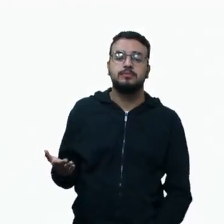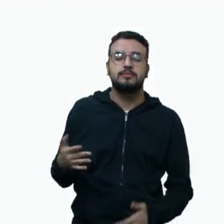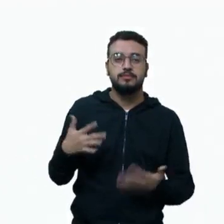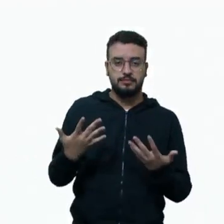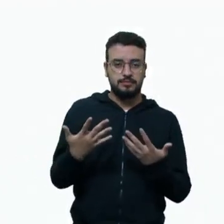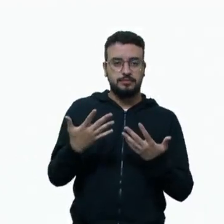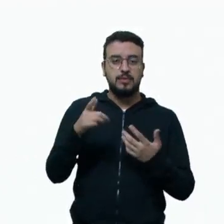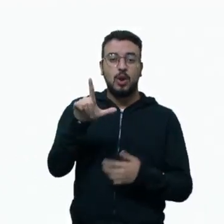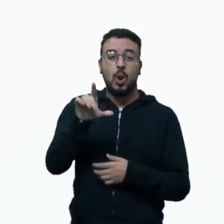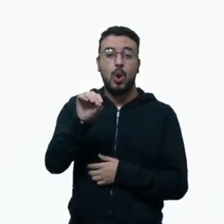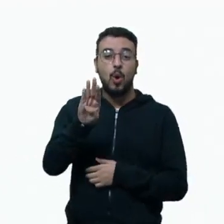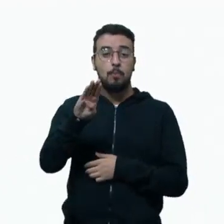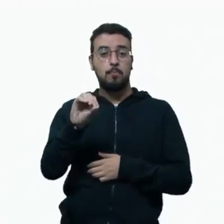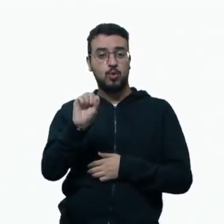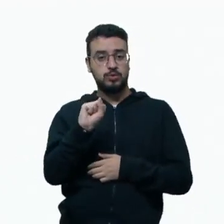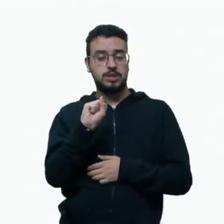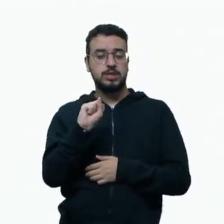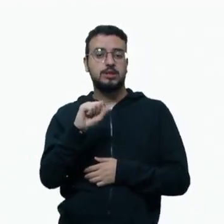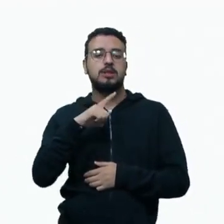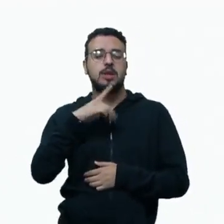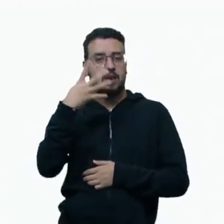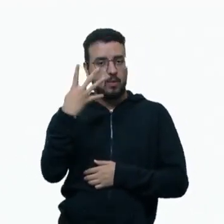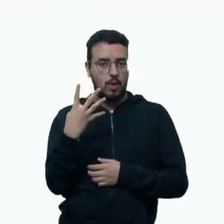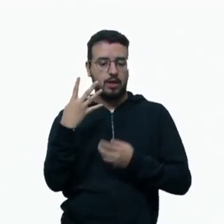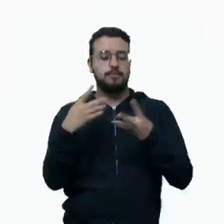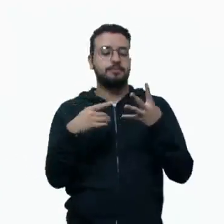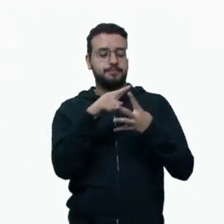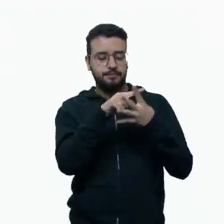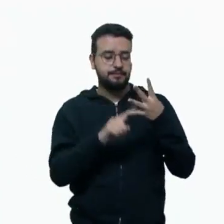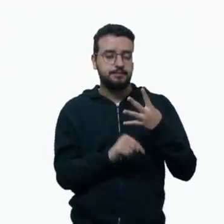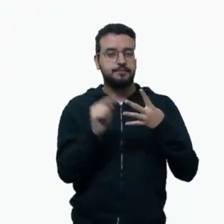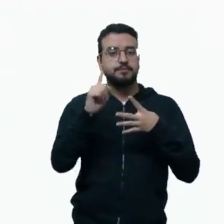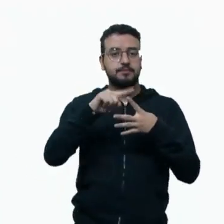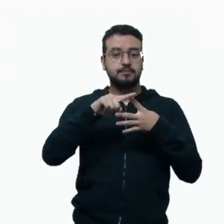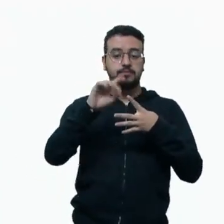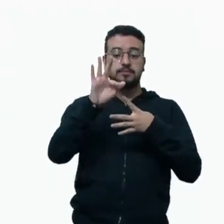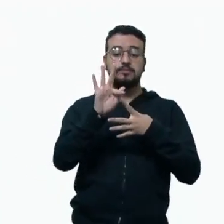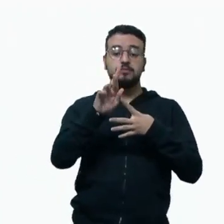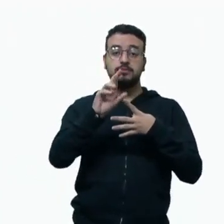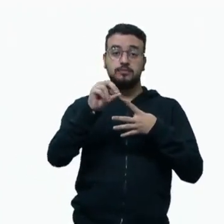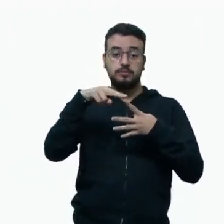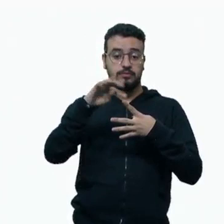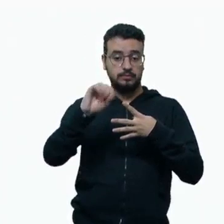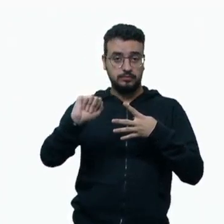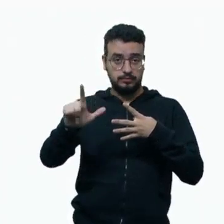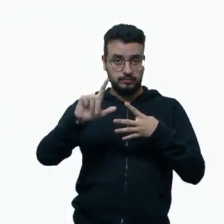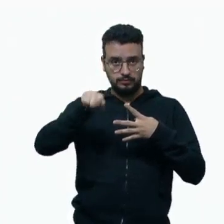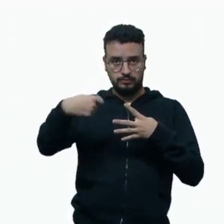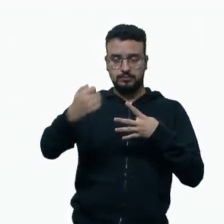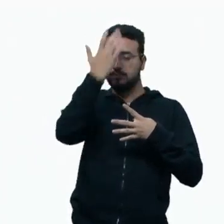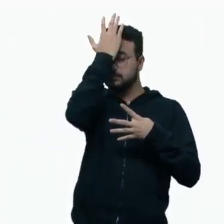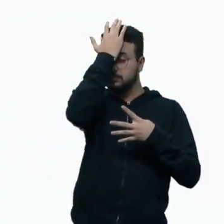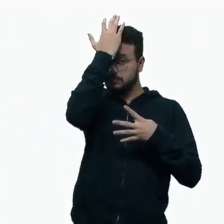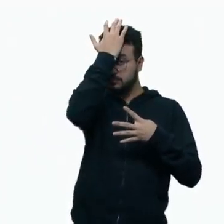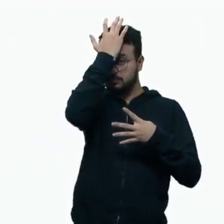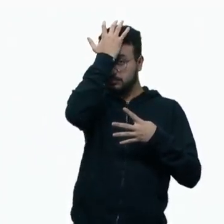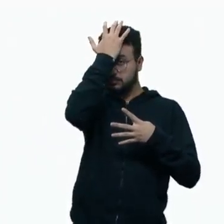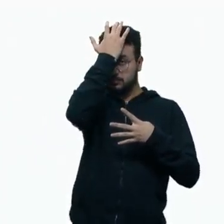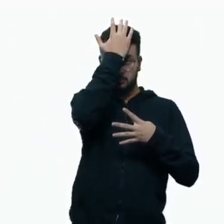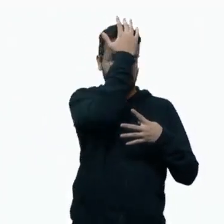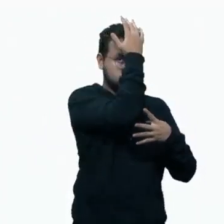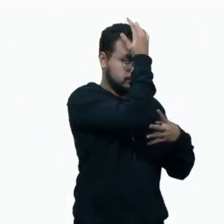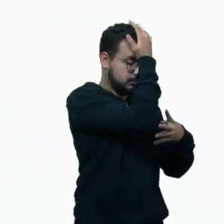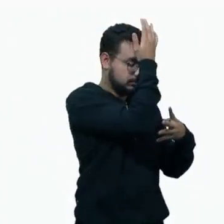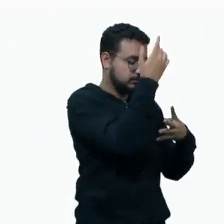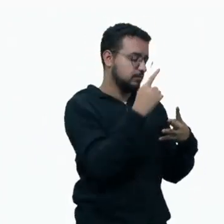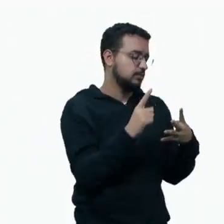temos 4 lobos. Então, nós temos o lobo frontal, aqui não é temporal, né?